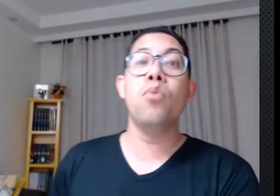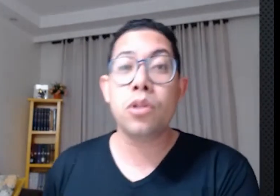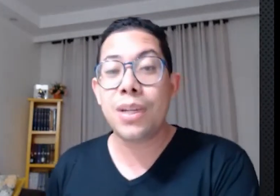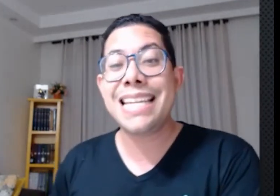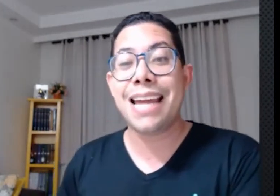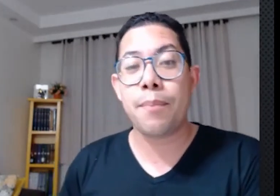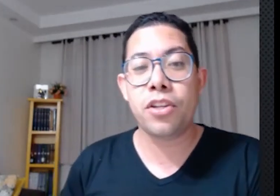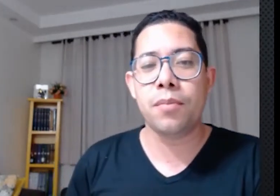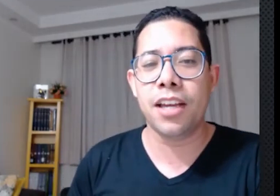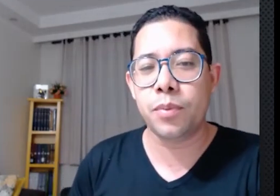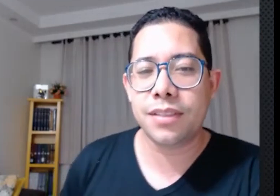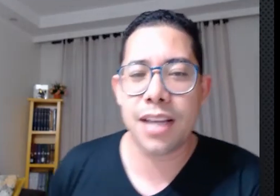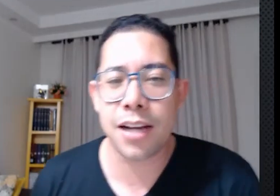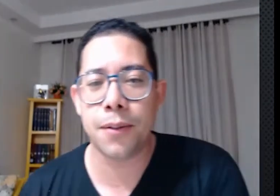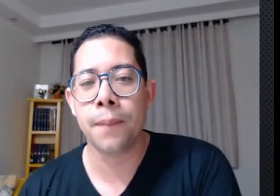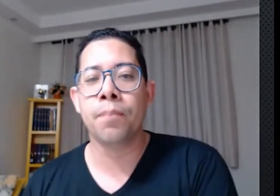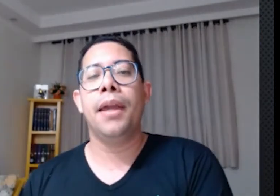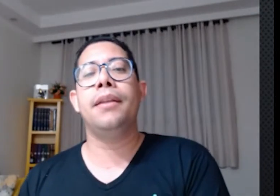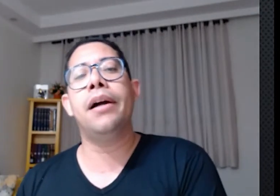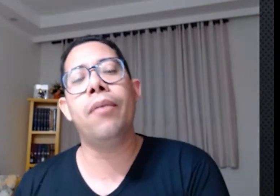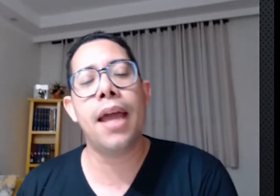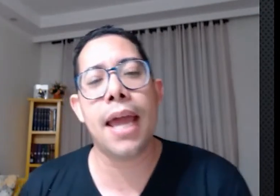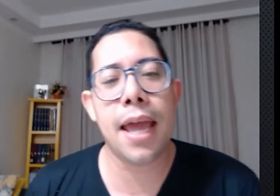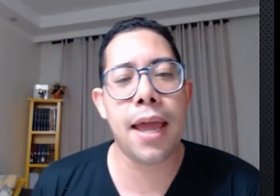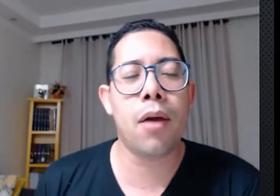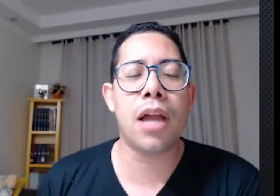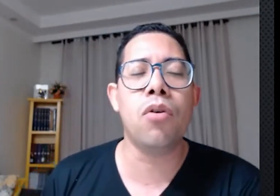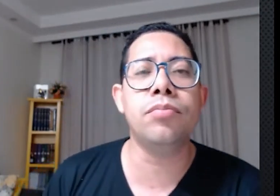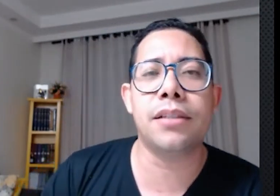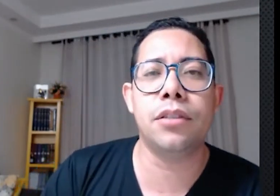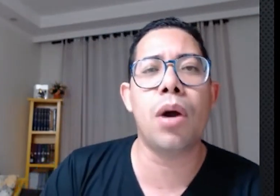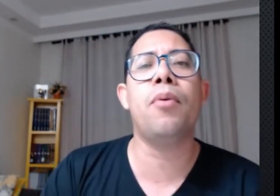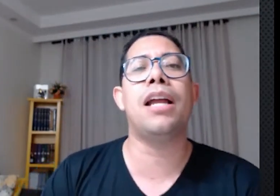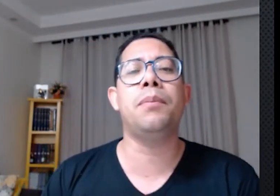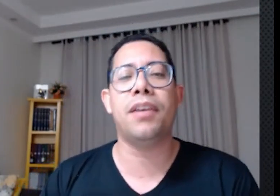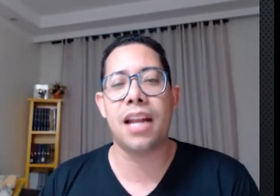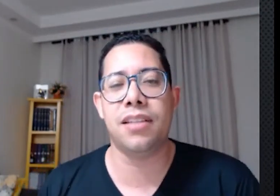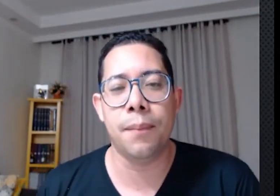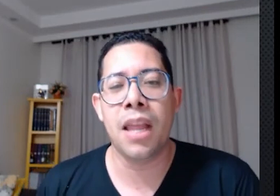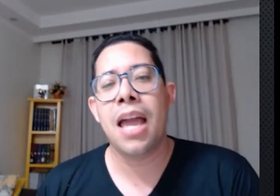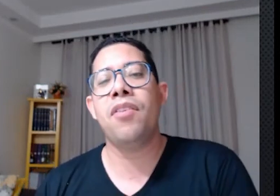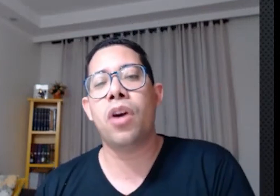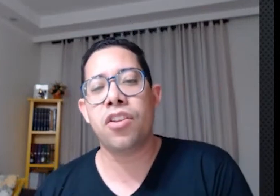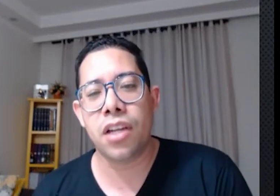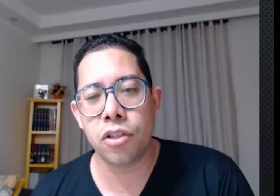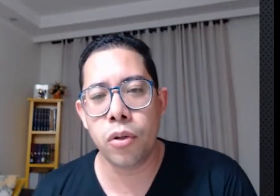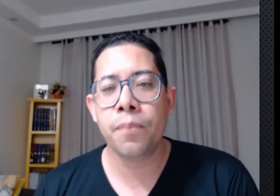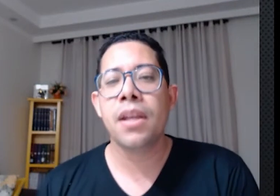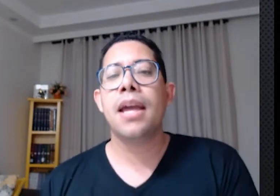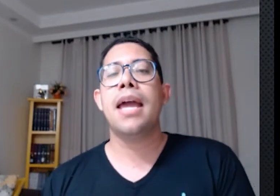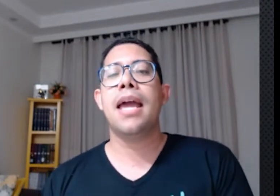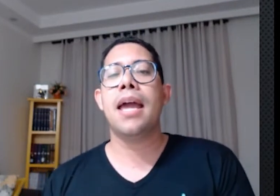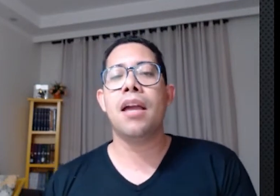para muito intérprete mesmo, certo? Então, o que acontece? No Apocalipse vai trazer a vitória de